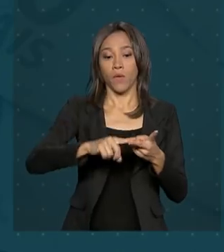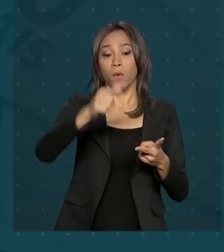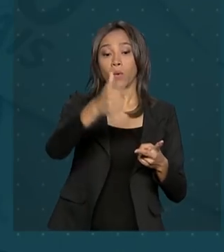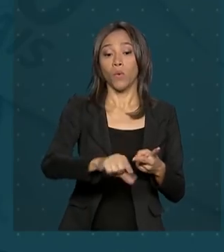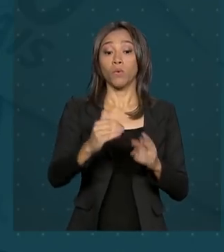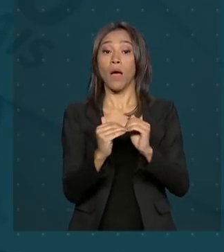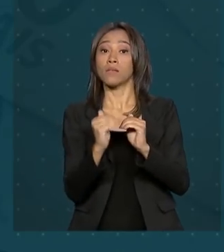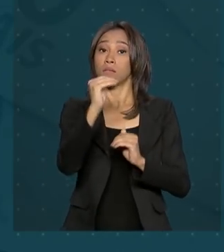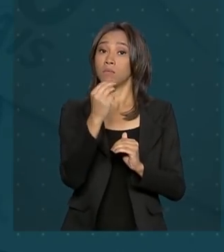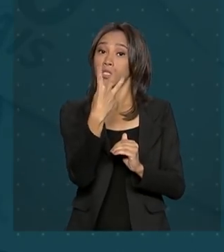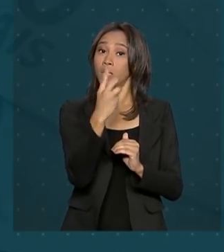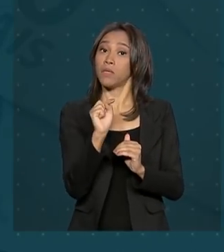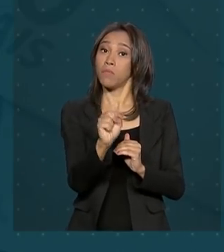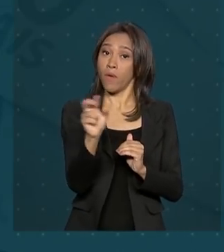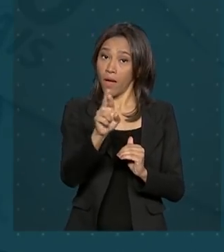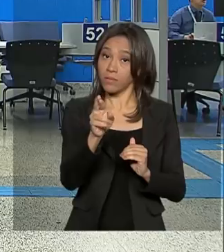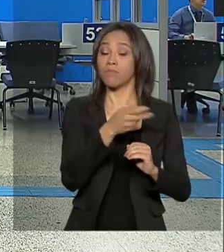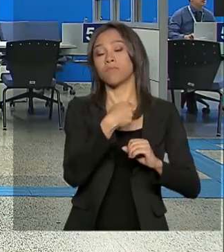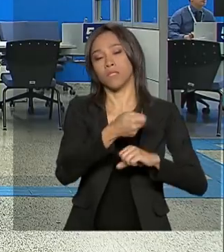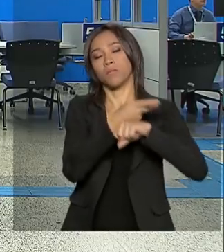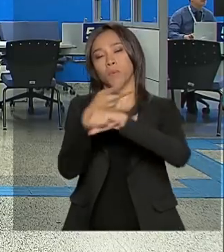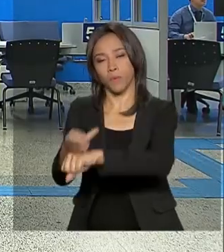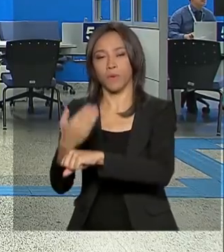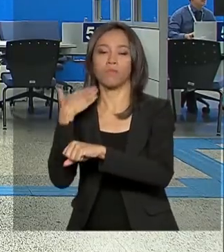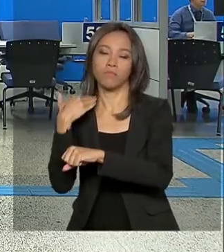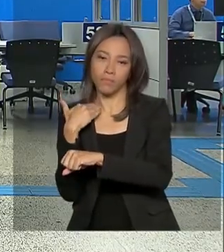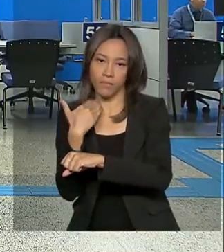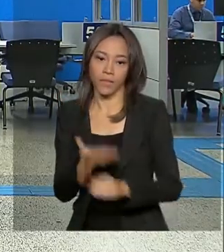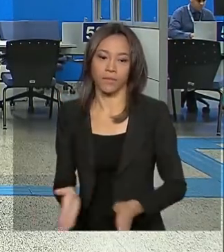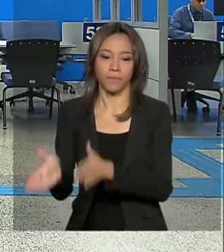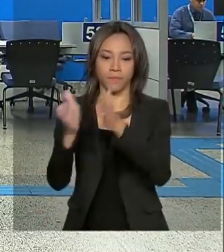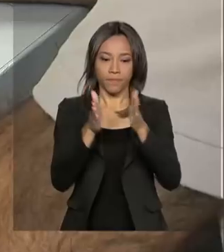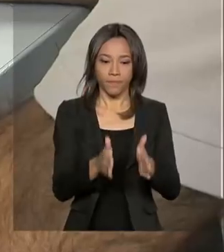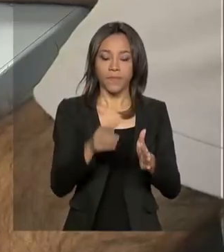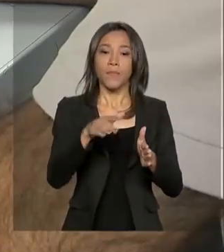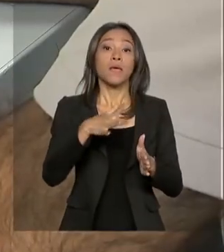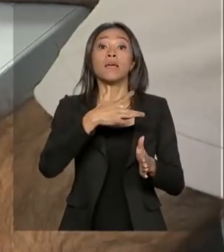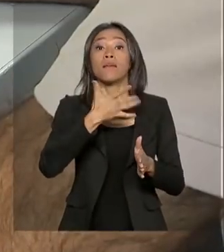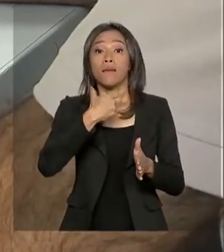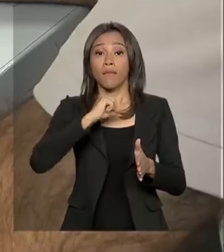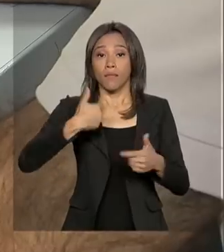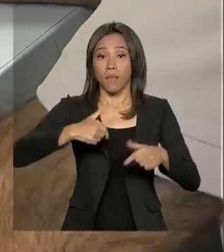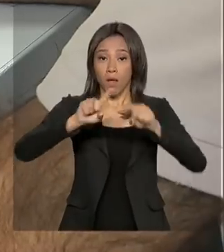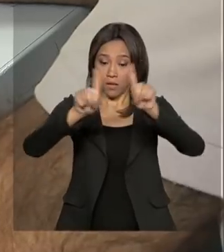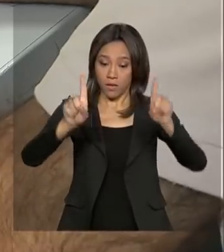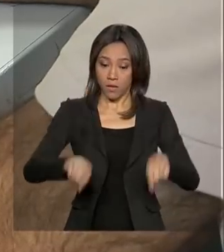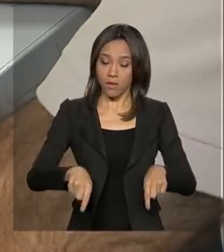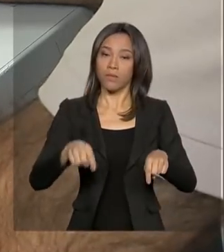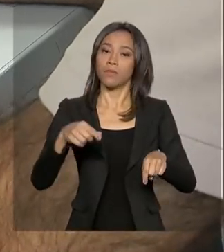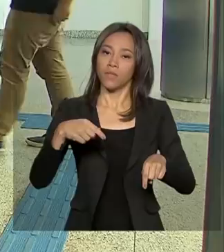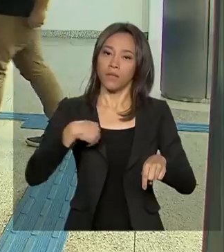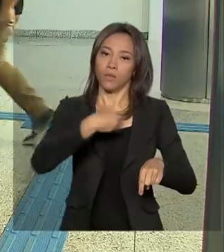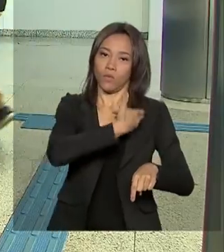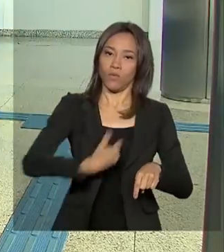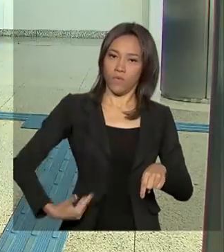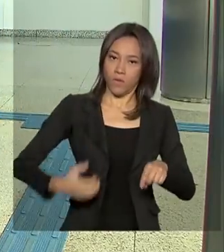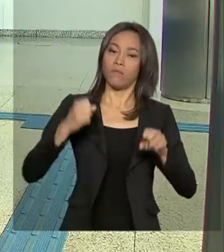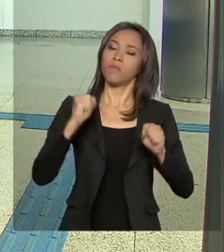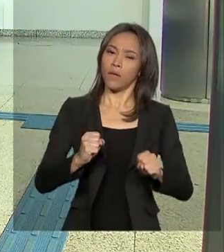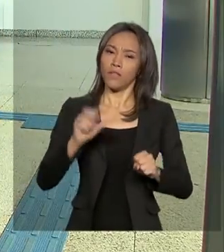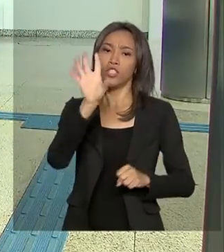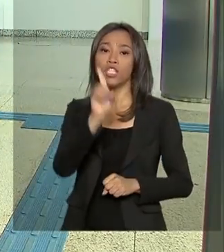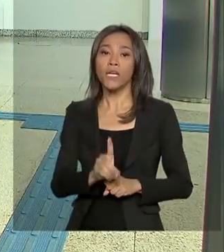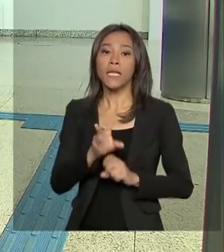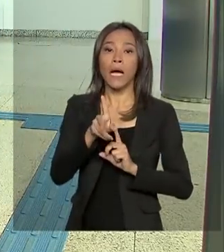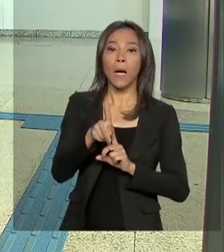devem ser sacados nas agências. Os trabalhadores da iniciativa pública também podem ter direito, nesse caso, ao PASEP.